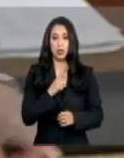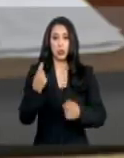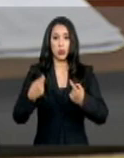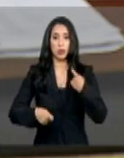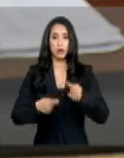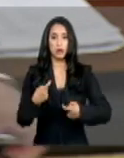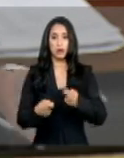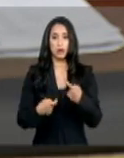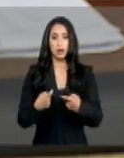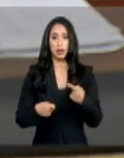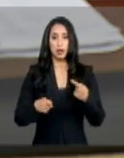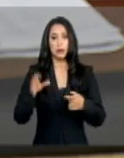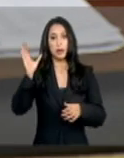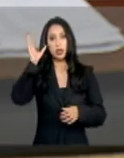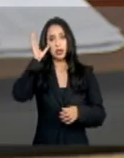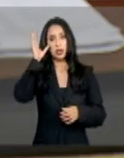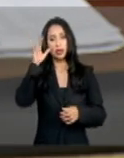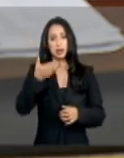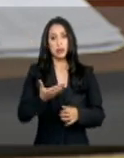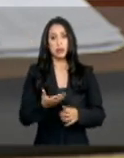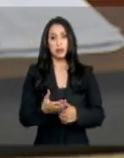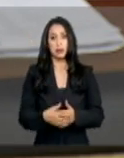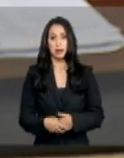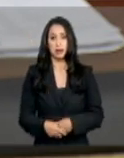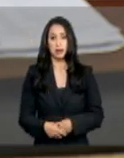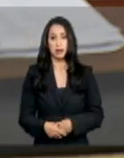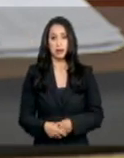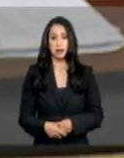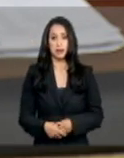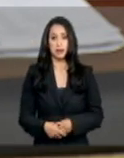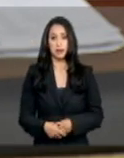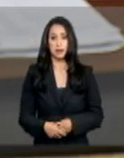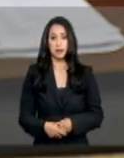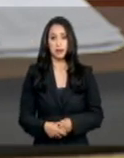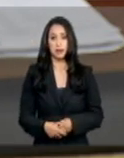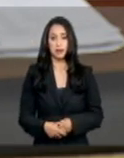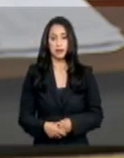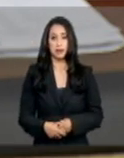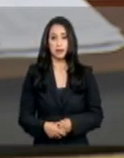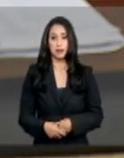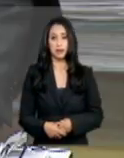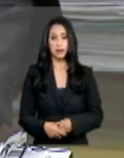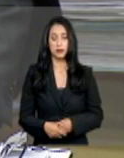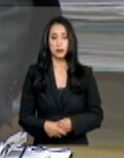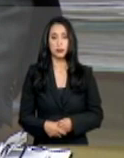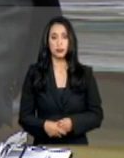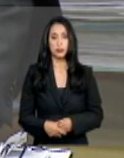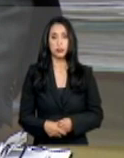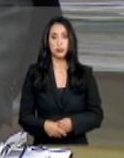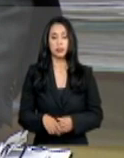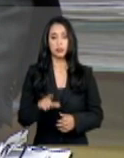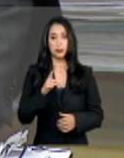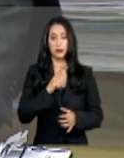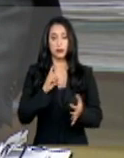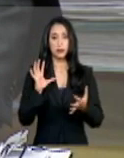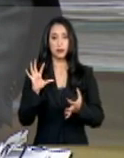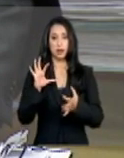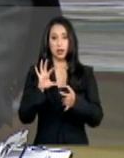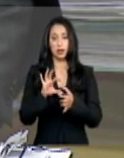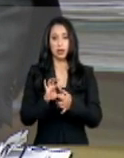a decisão prévio da questão veiculada nas razões